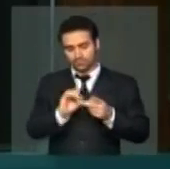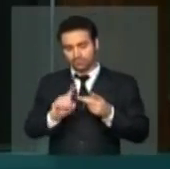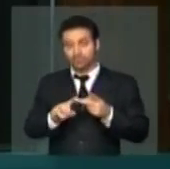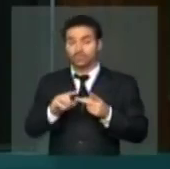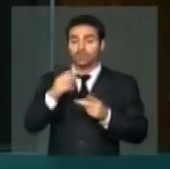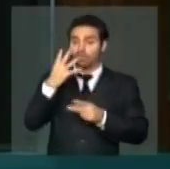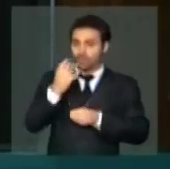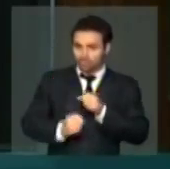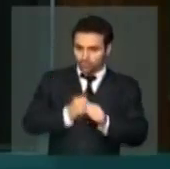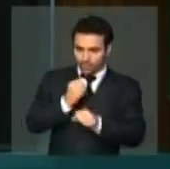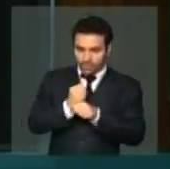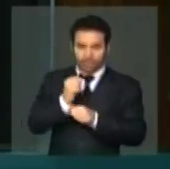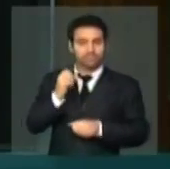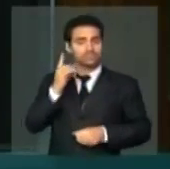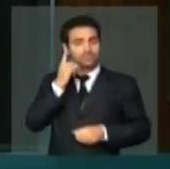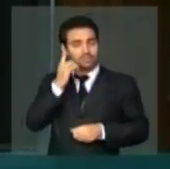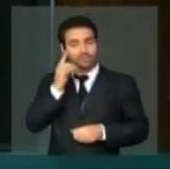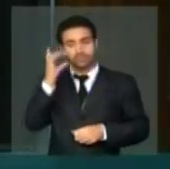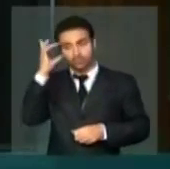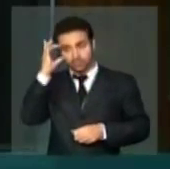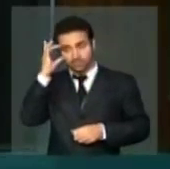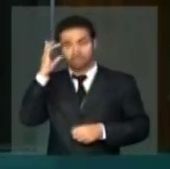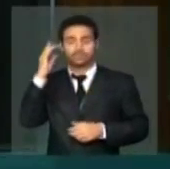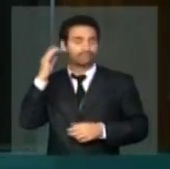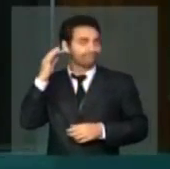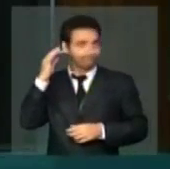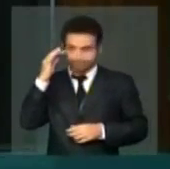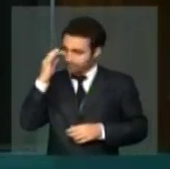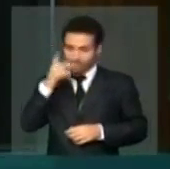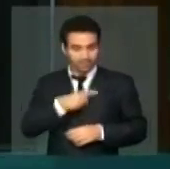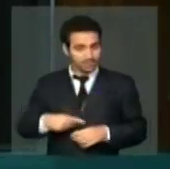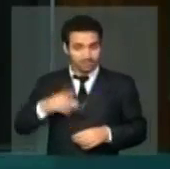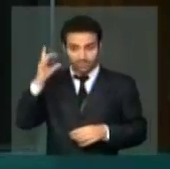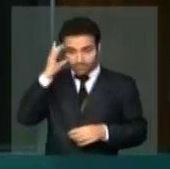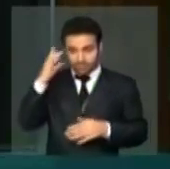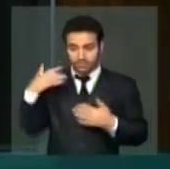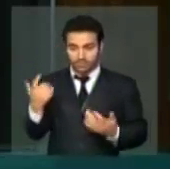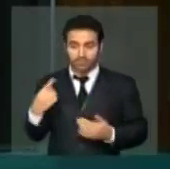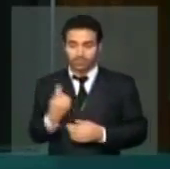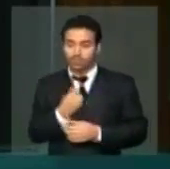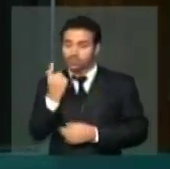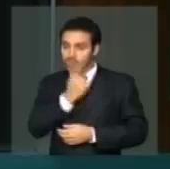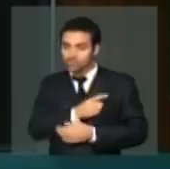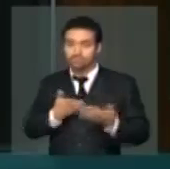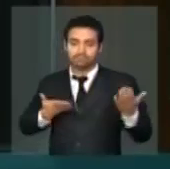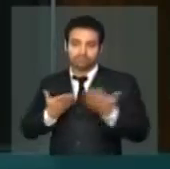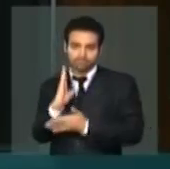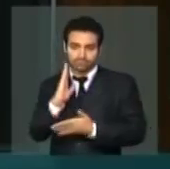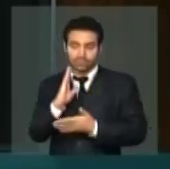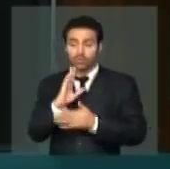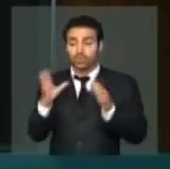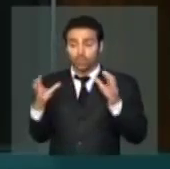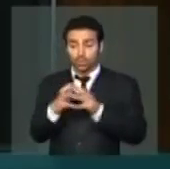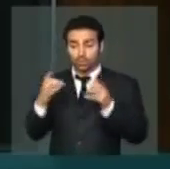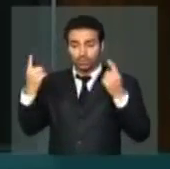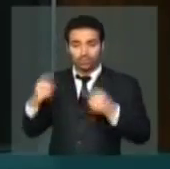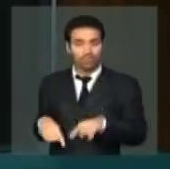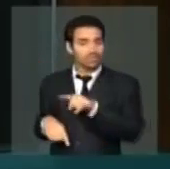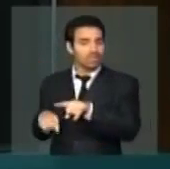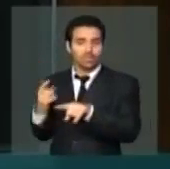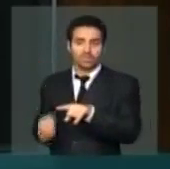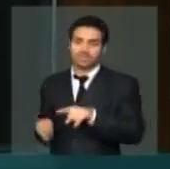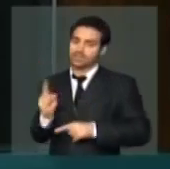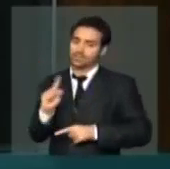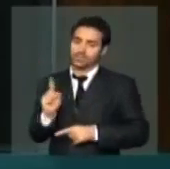da companheira Dilma, conseguimos a vitória eleitoral por uma margem estreita de votos. A oposição, inconformada